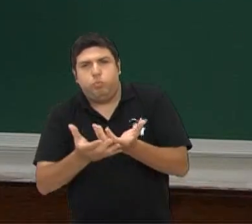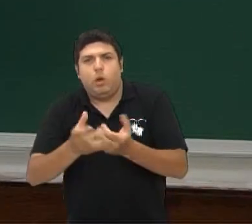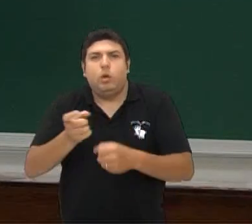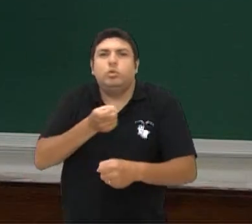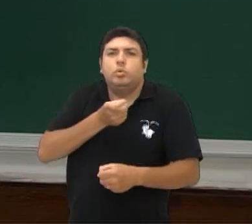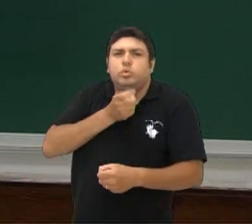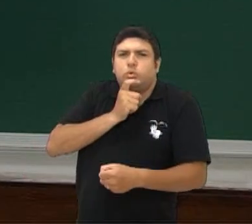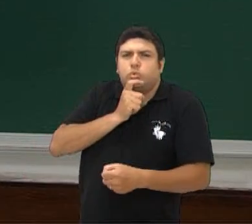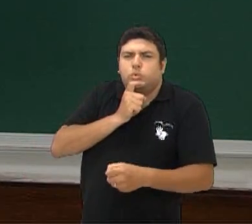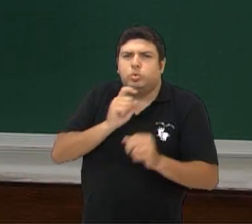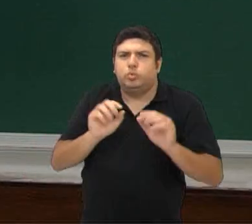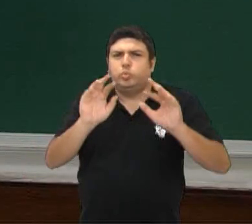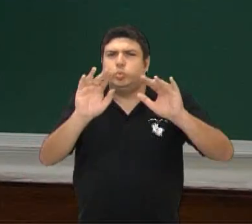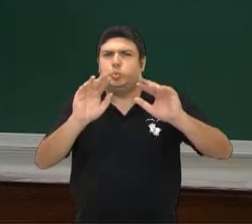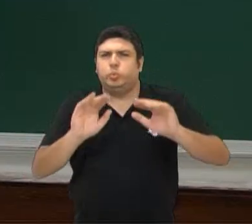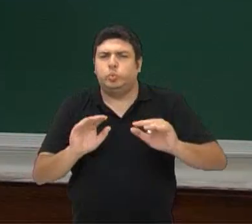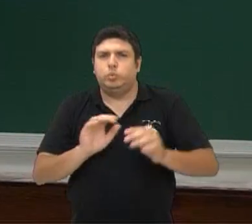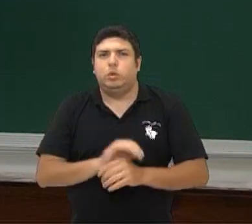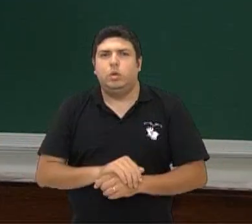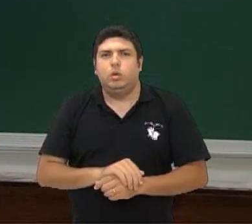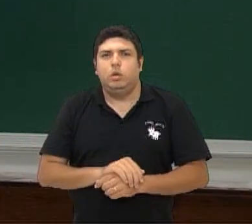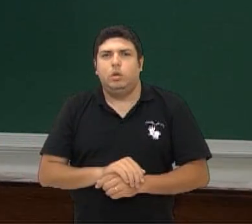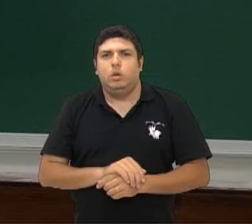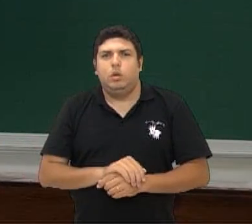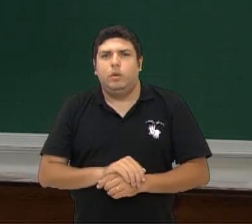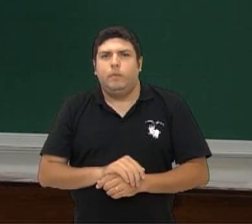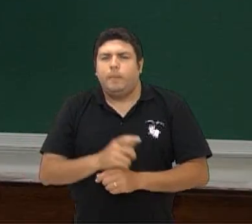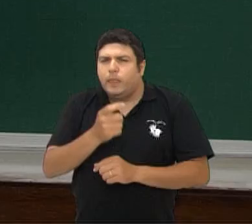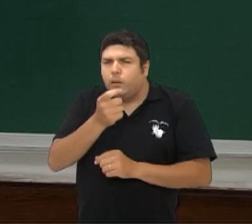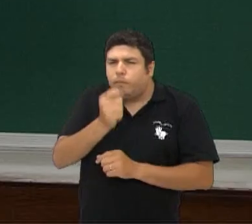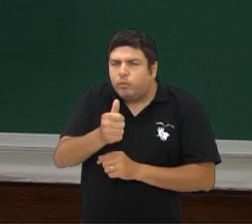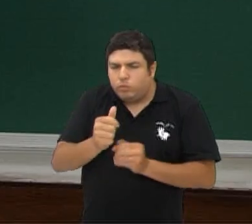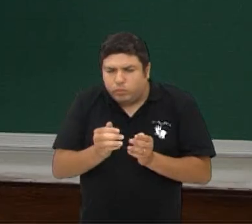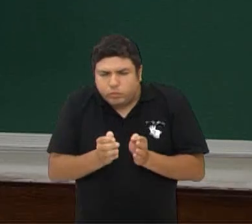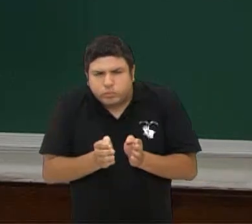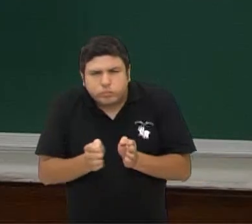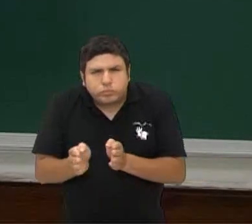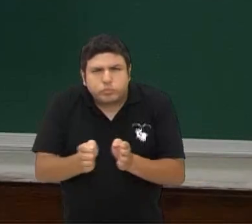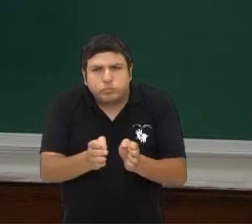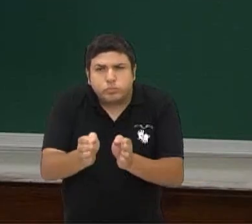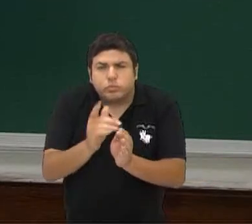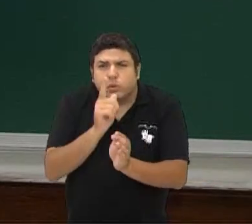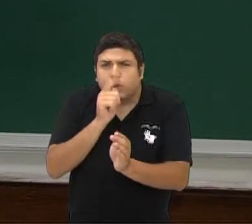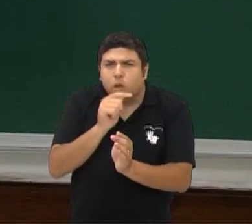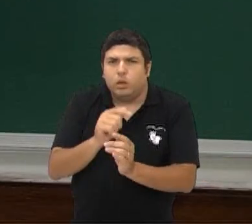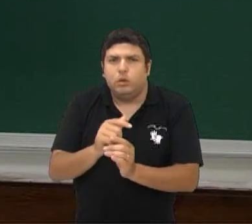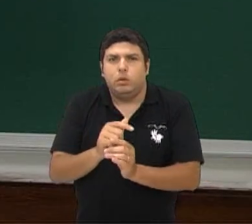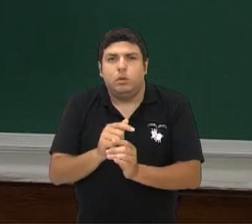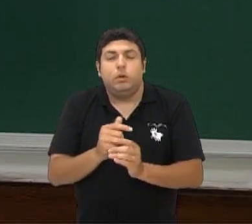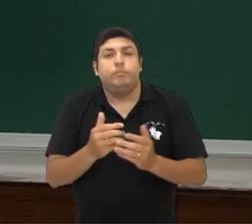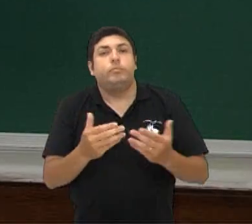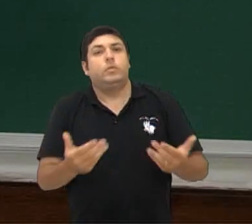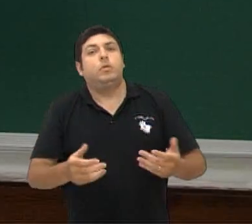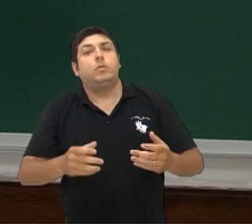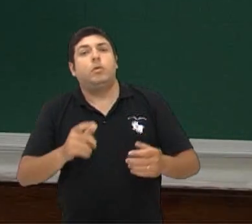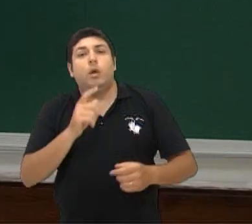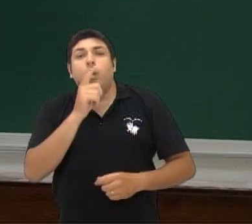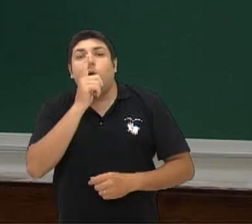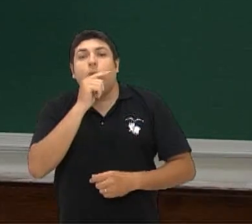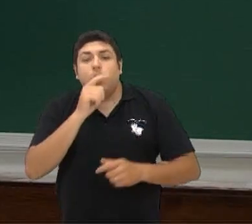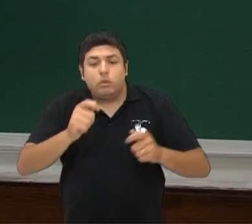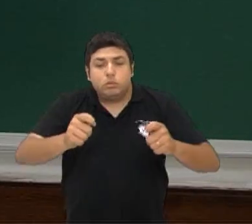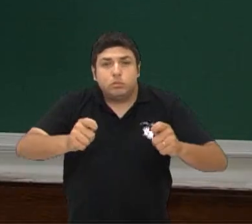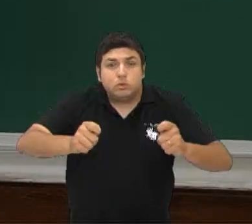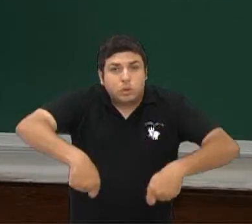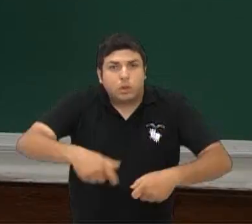subterrâneas e bem pouquinho ali sobrou para os rios e lagos. Então a gente tem pouquíssima água disponível para o nosso